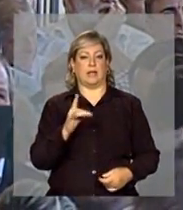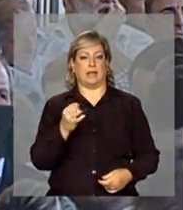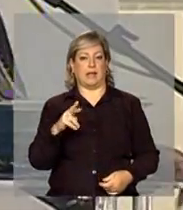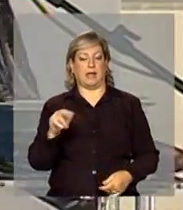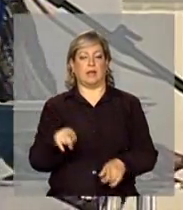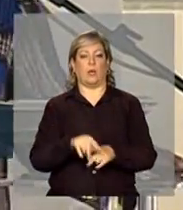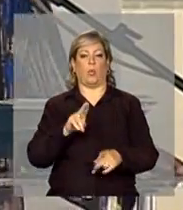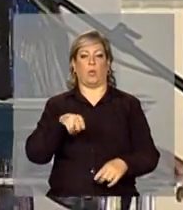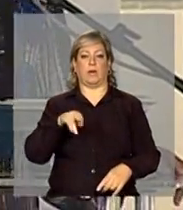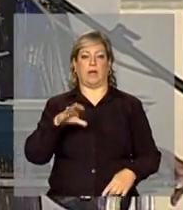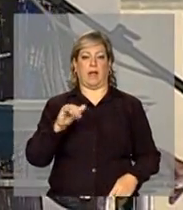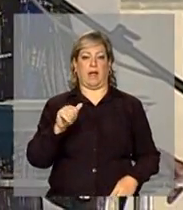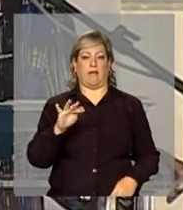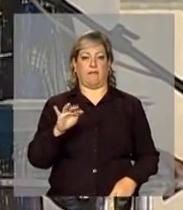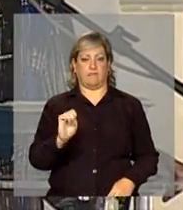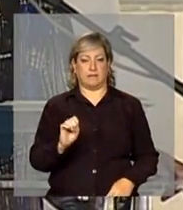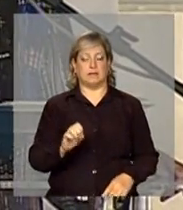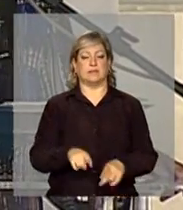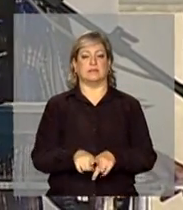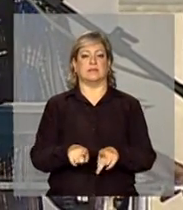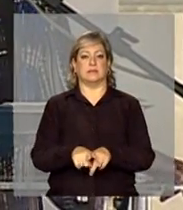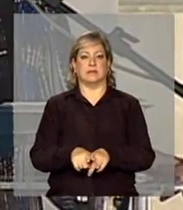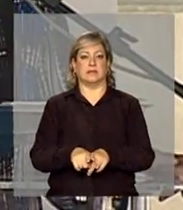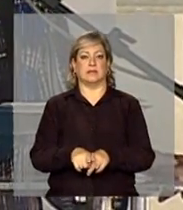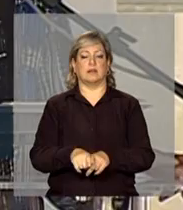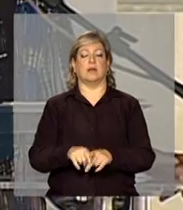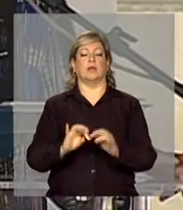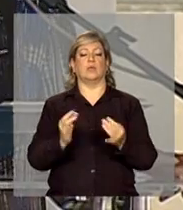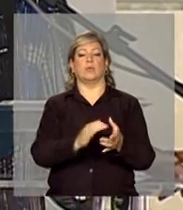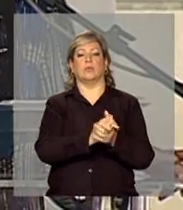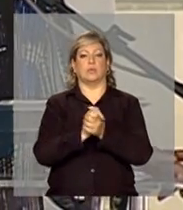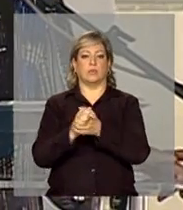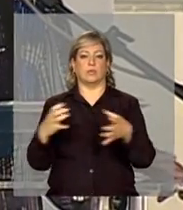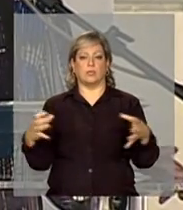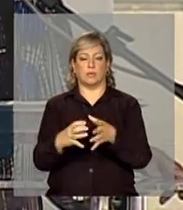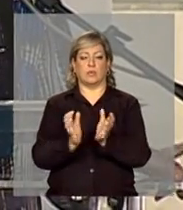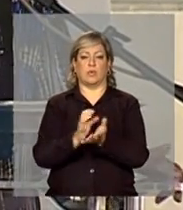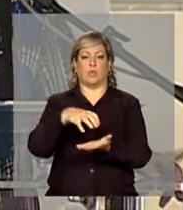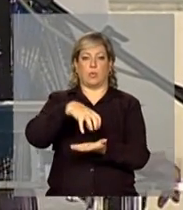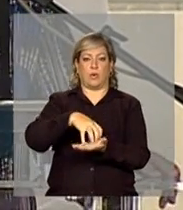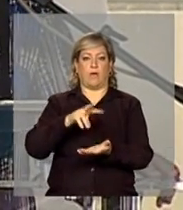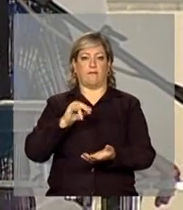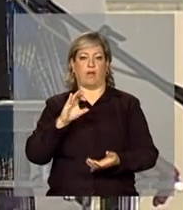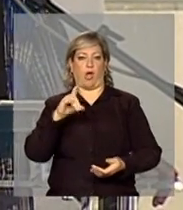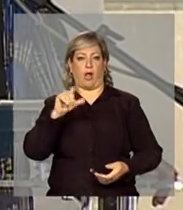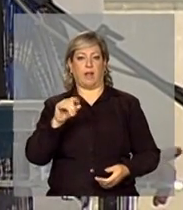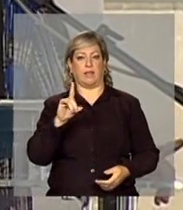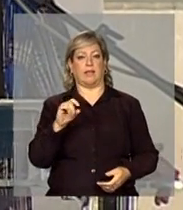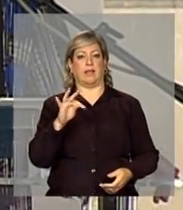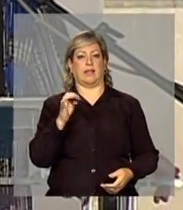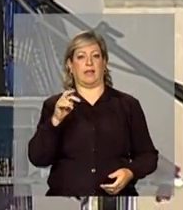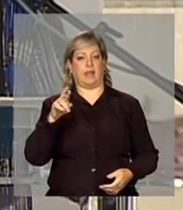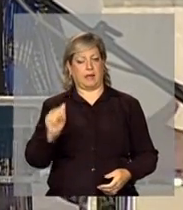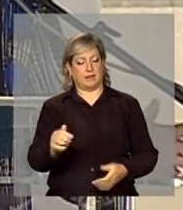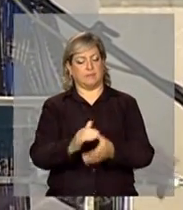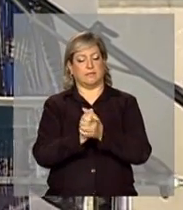Unicafes, uma saudação especial aos integrantes do Grupo Viola da Terra.